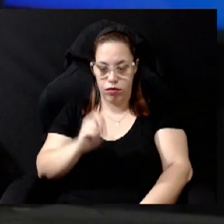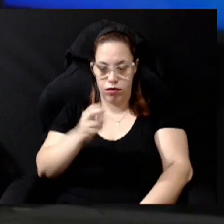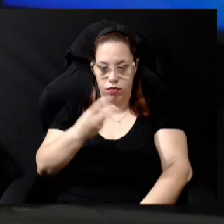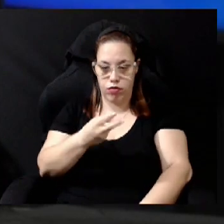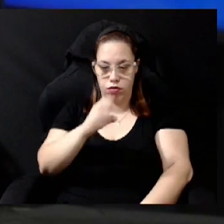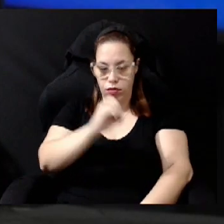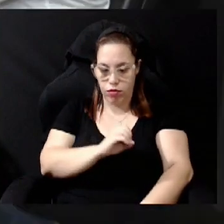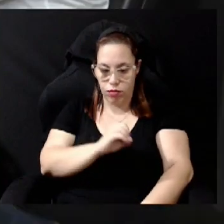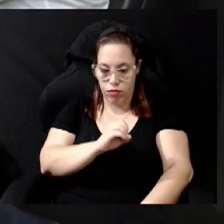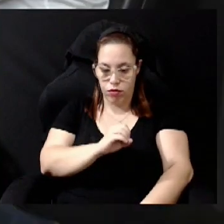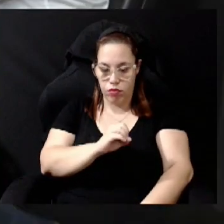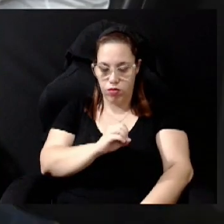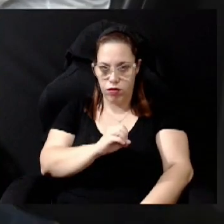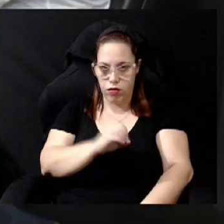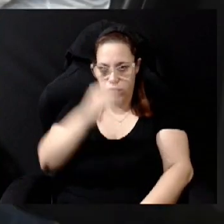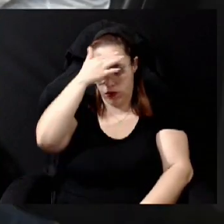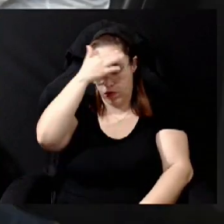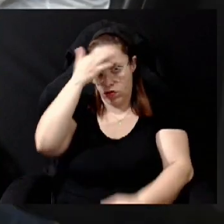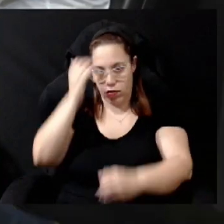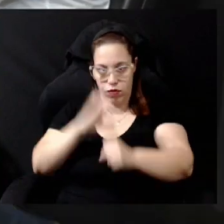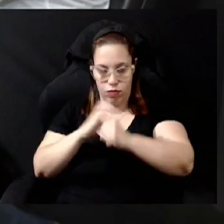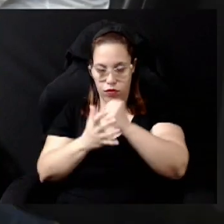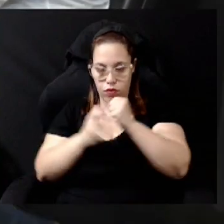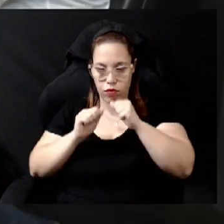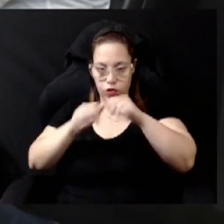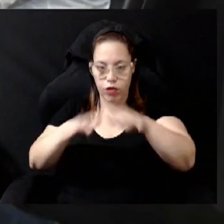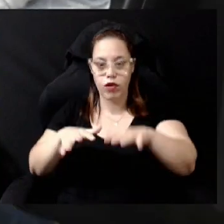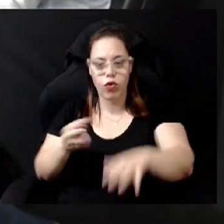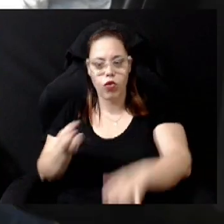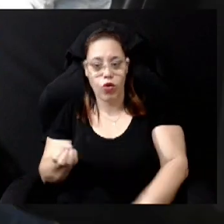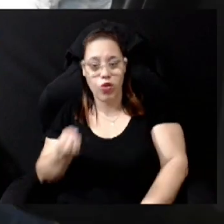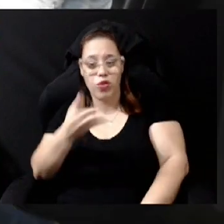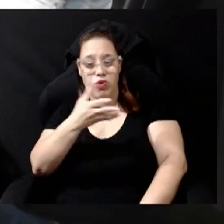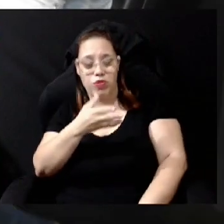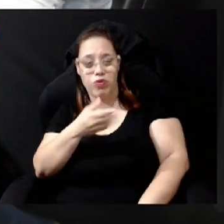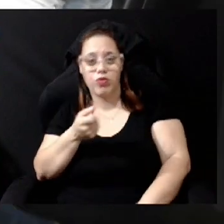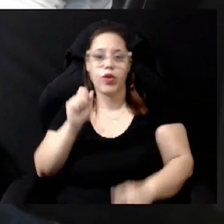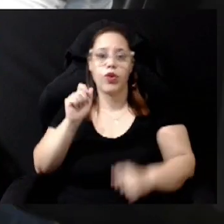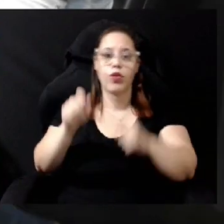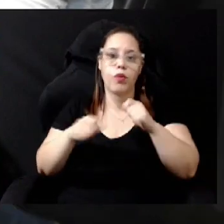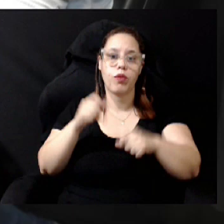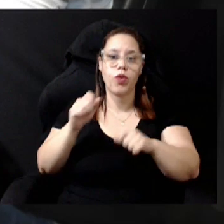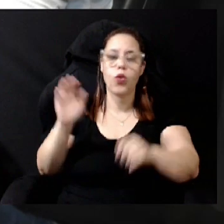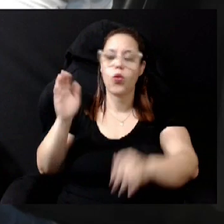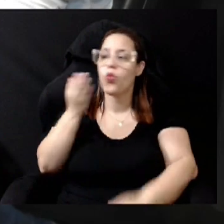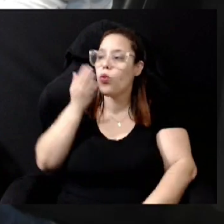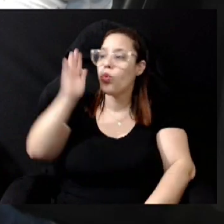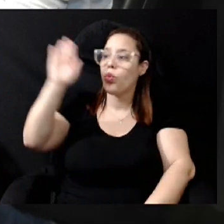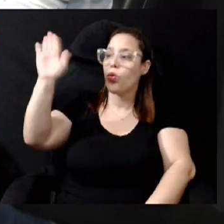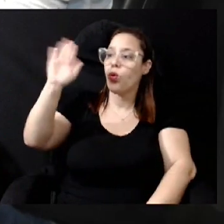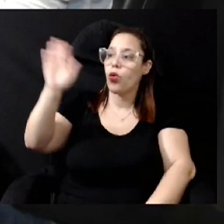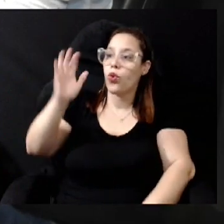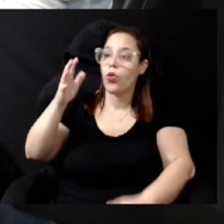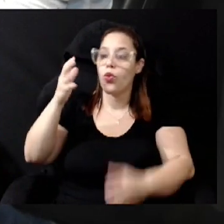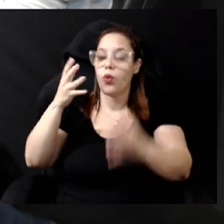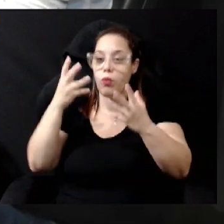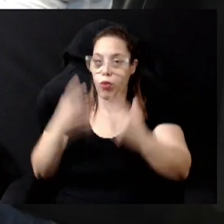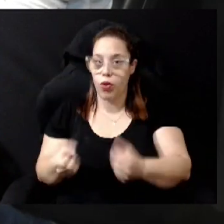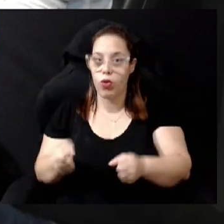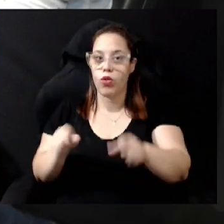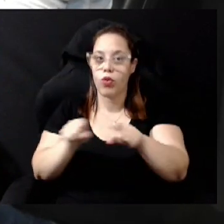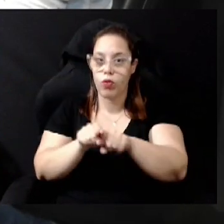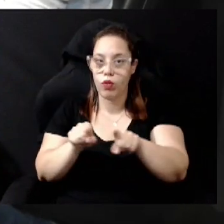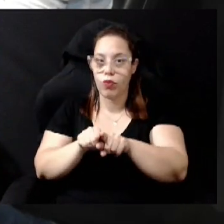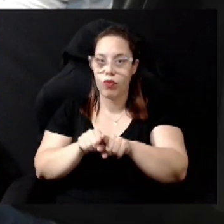gente estava em pandemia, foi novidade para todo mundo, o jeito de fazer campanha, o jeito de tomar posse também, né, que foi uma maneira